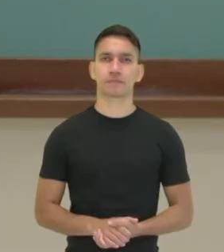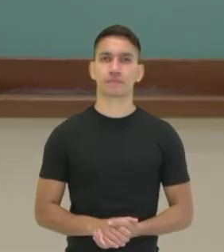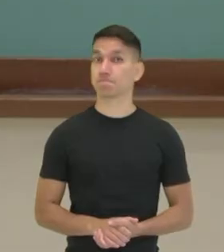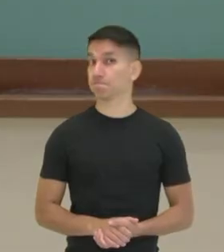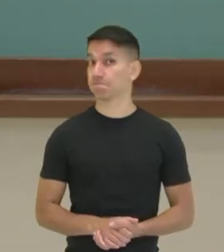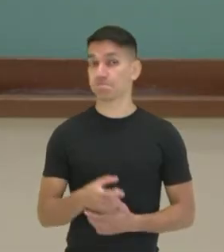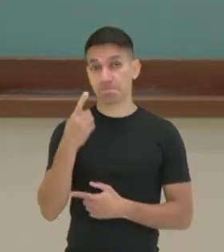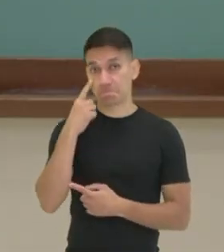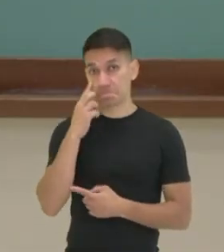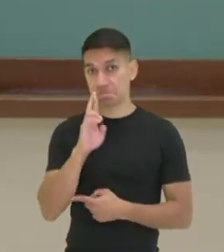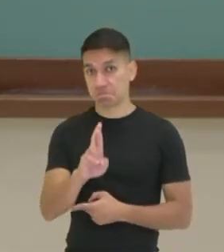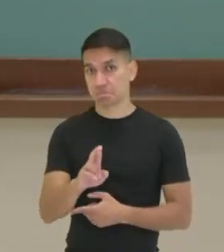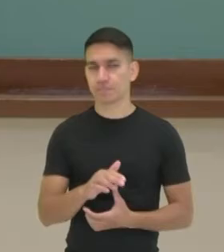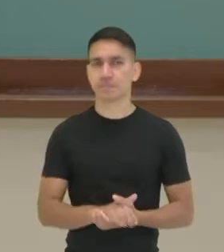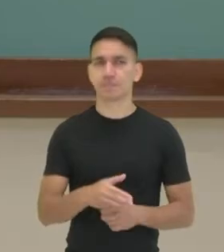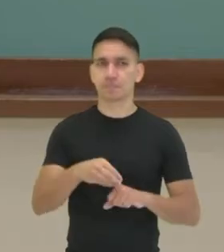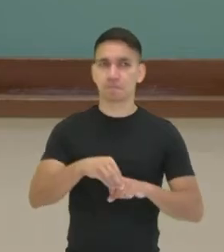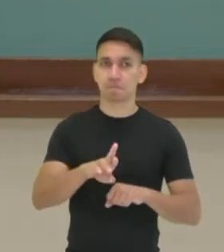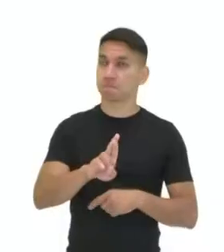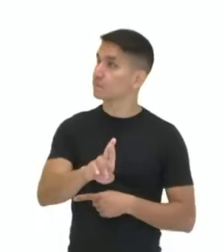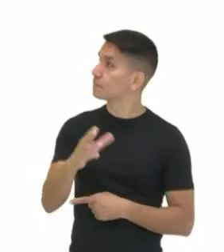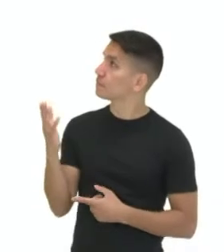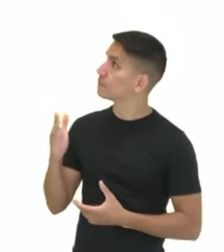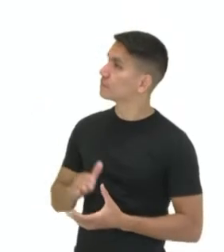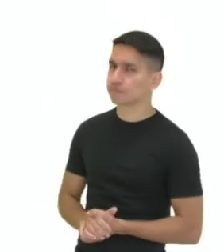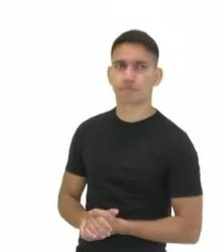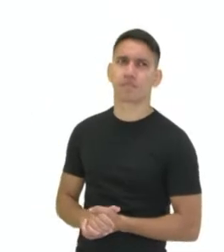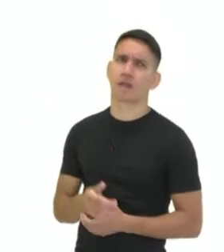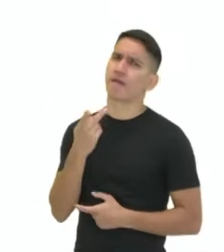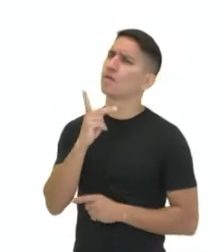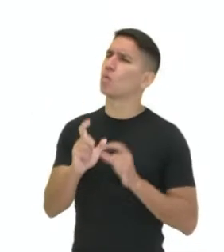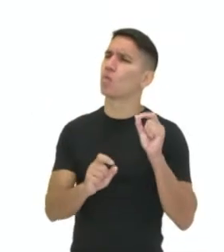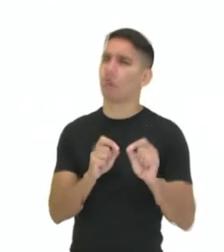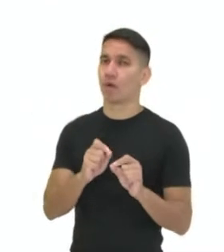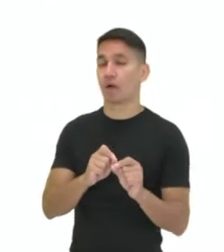Vamos ver o que você respondeu lá. Falaria que grande parte